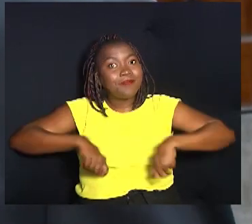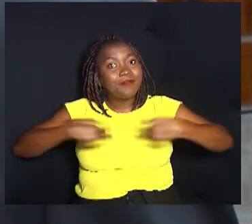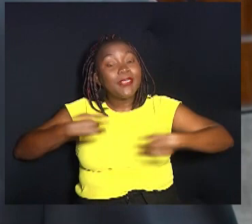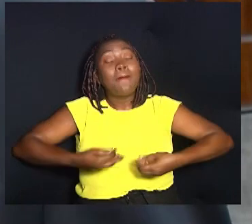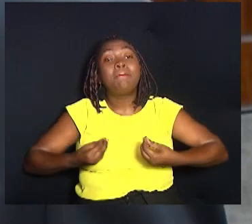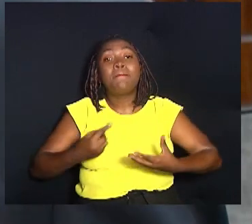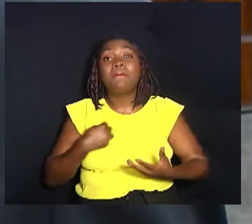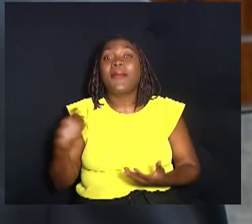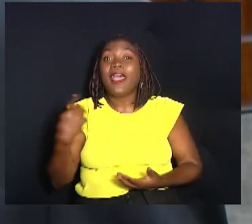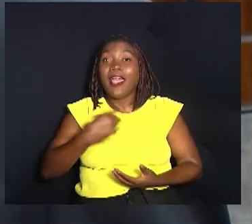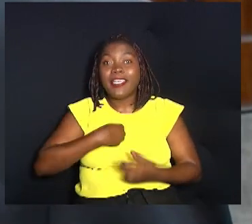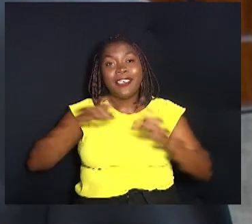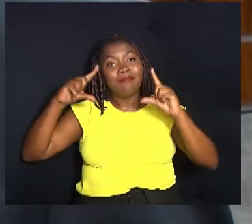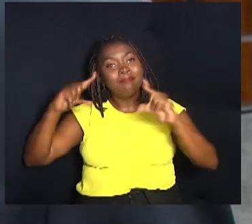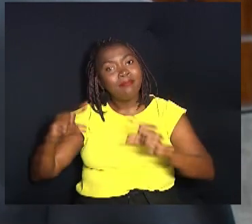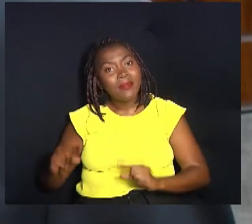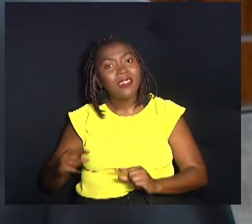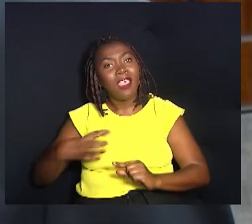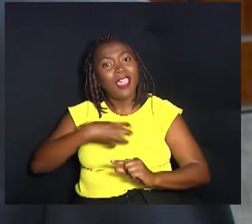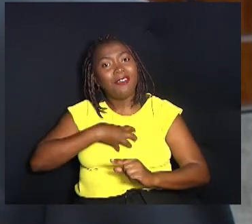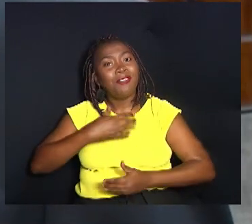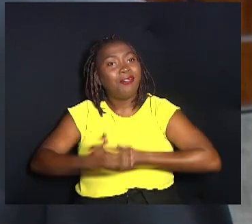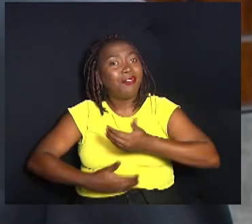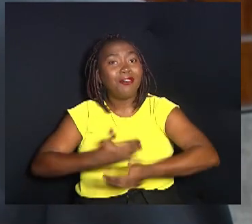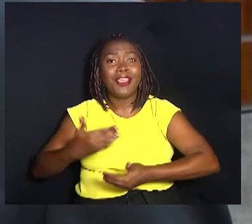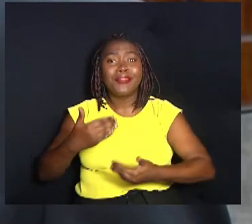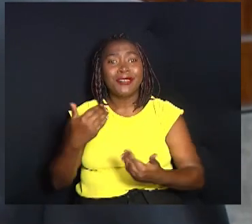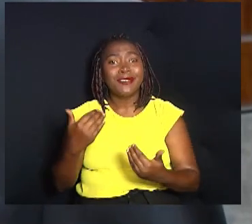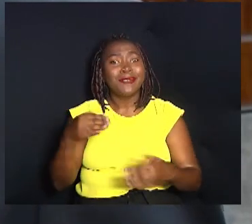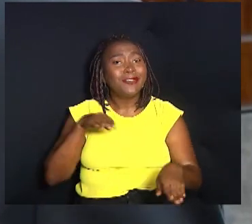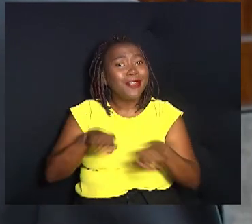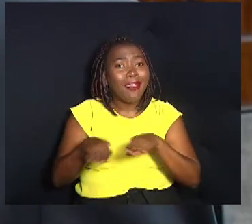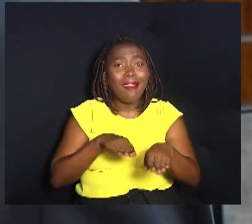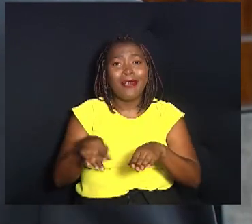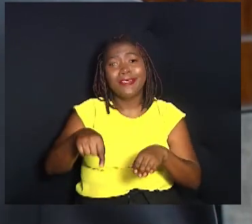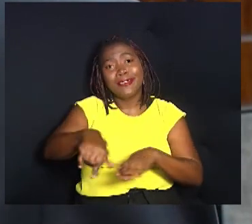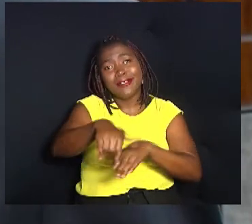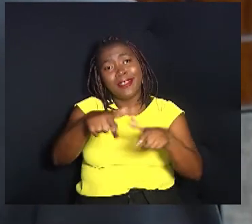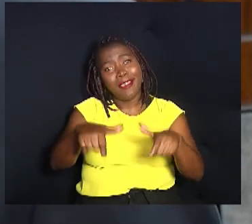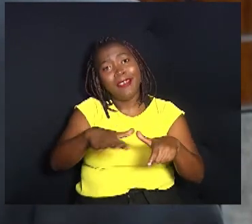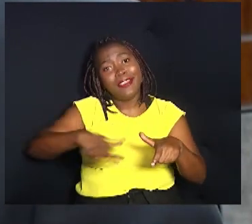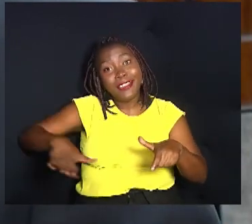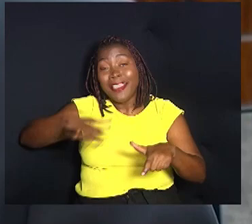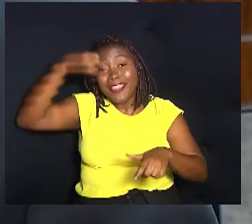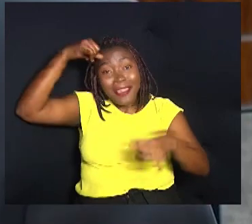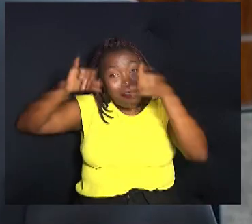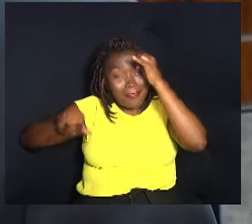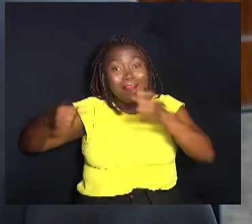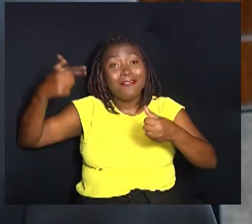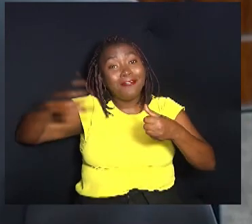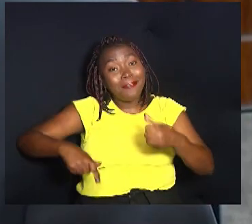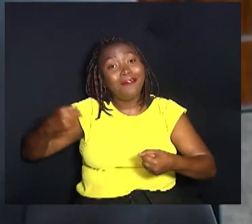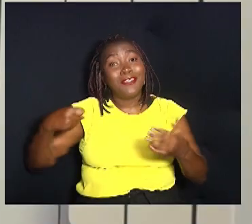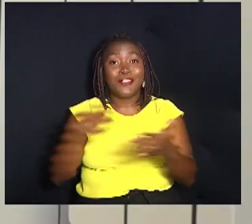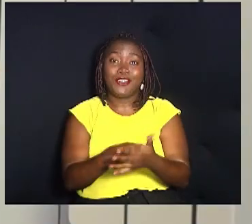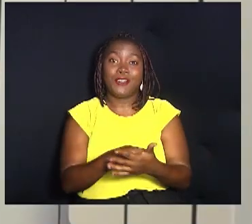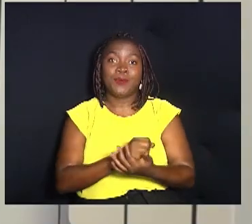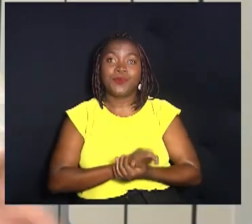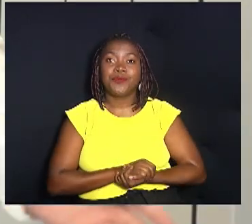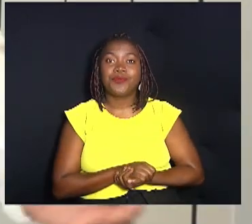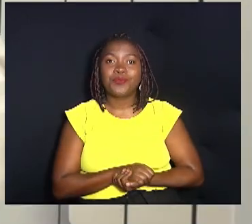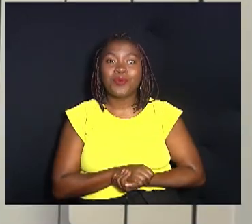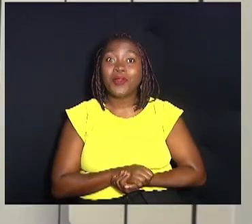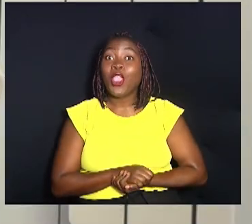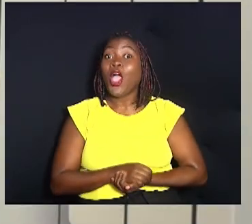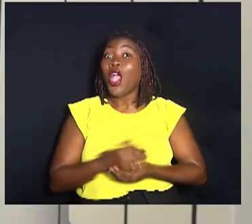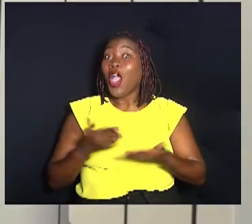gente mitigue os efeitos lá desse trânsito da região lá e evite, inclusive, que haja novos acidentes.